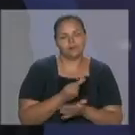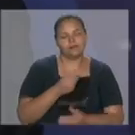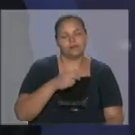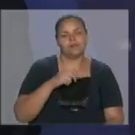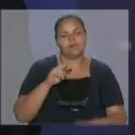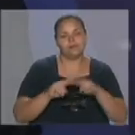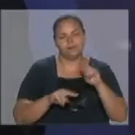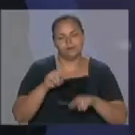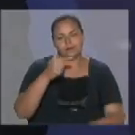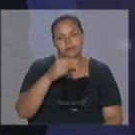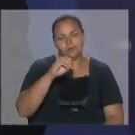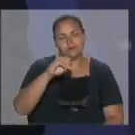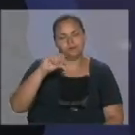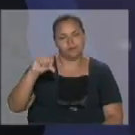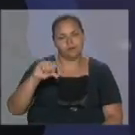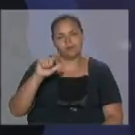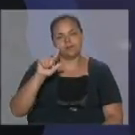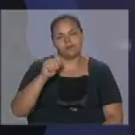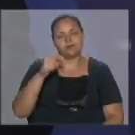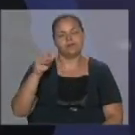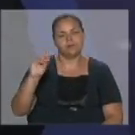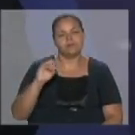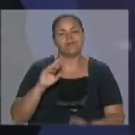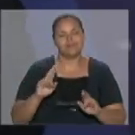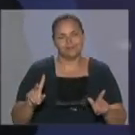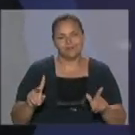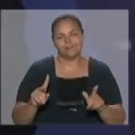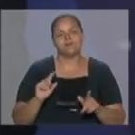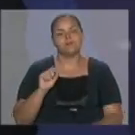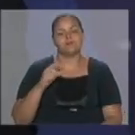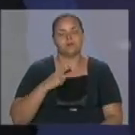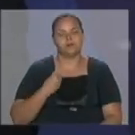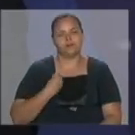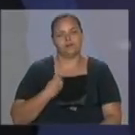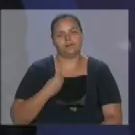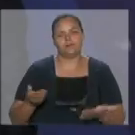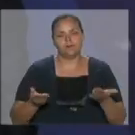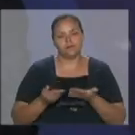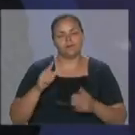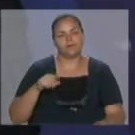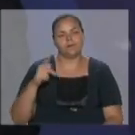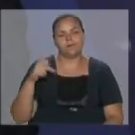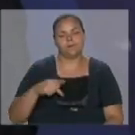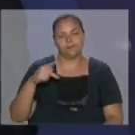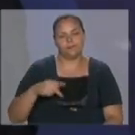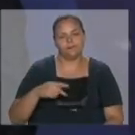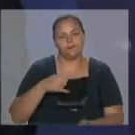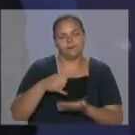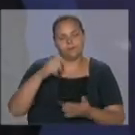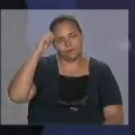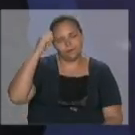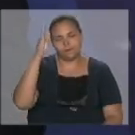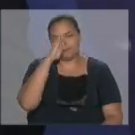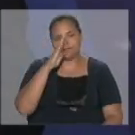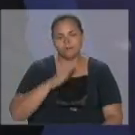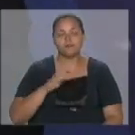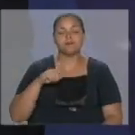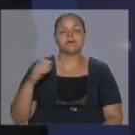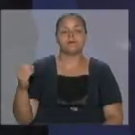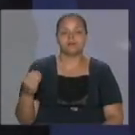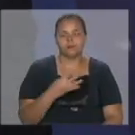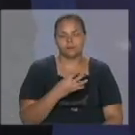99, era muito diferente de atualmente a questão do petróleo no Brasil. Por exemplo, era uma